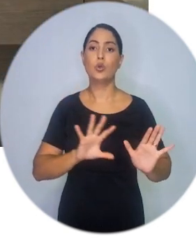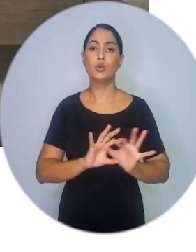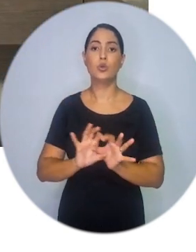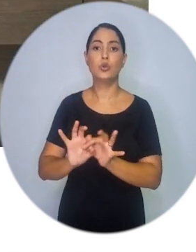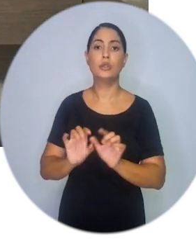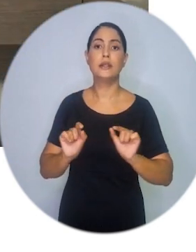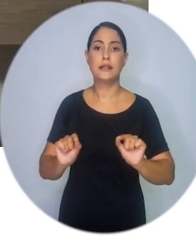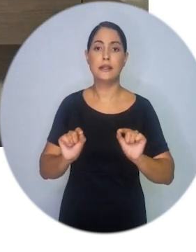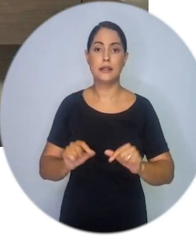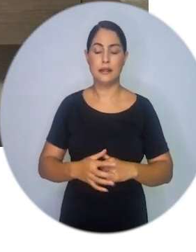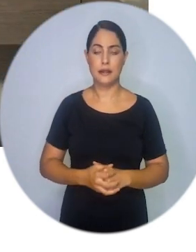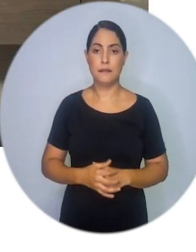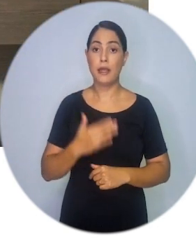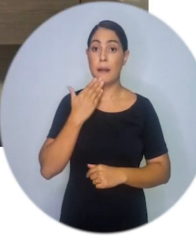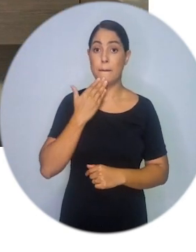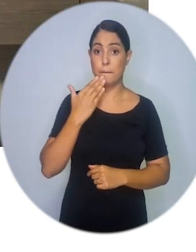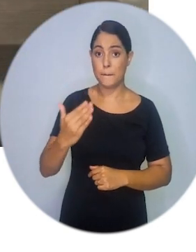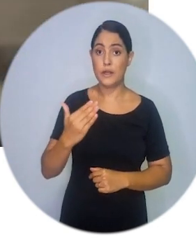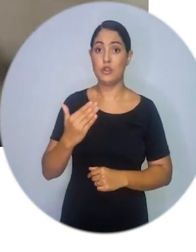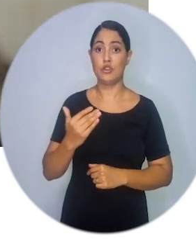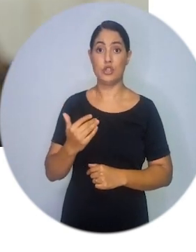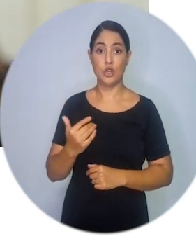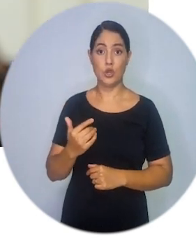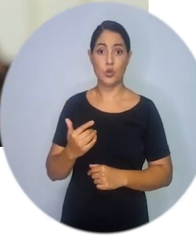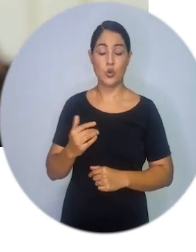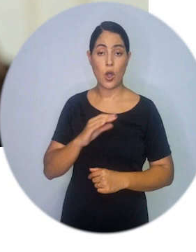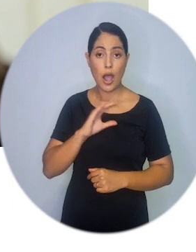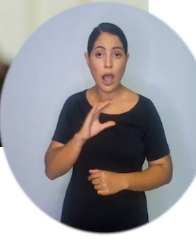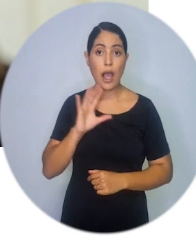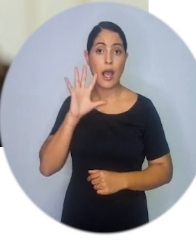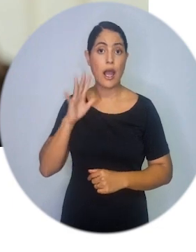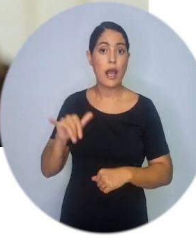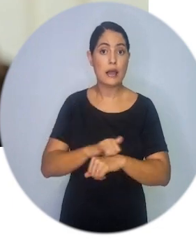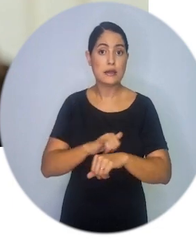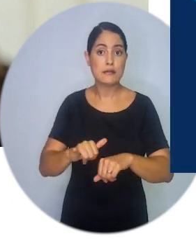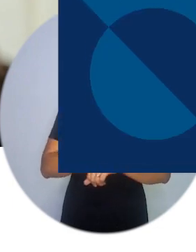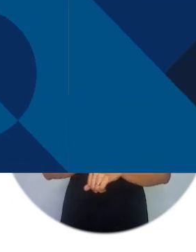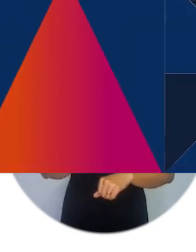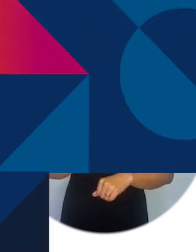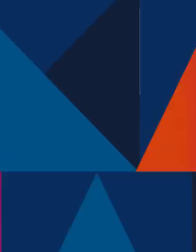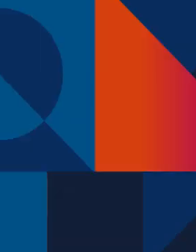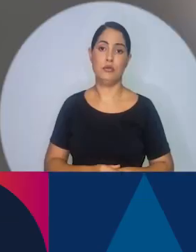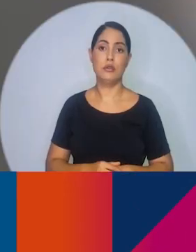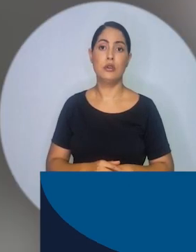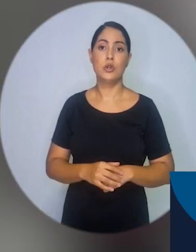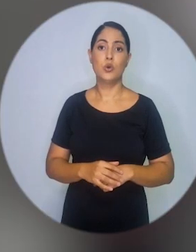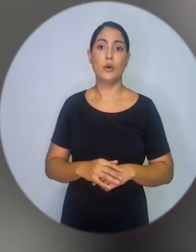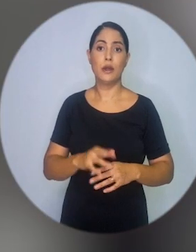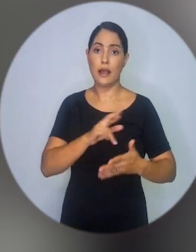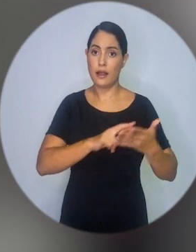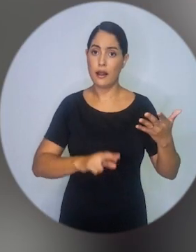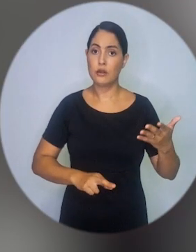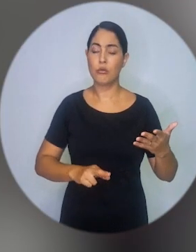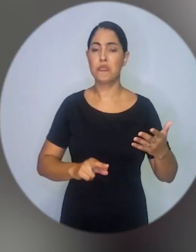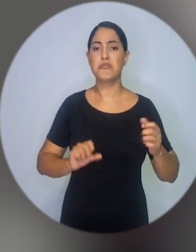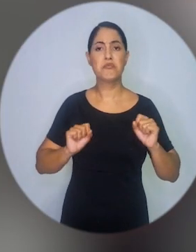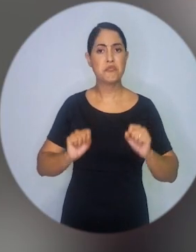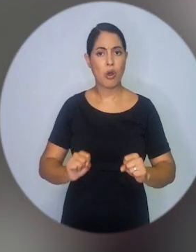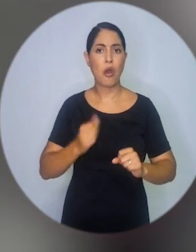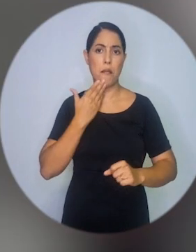federal que contempla a apreciação dos pedidos de intervenção e dos limites da intervenção pelo próprio